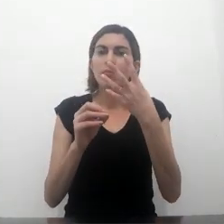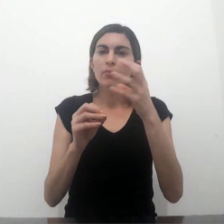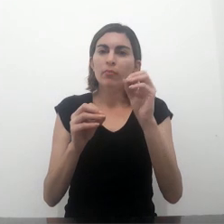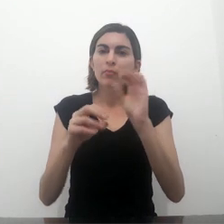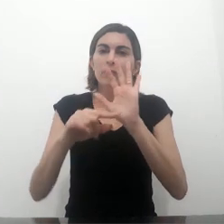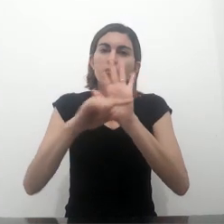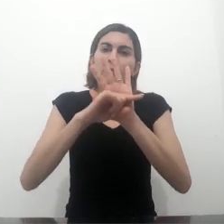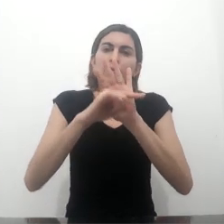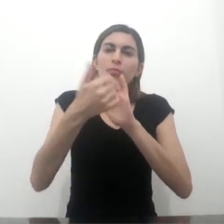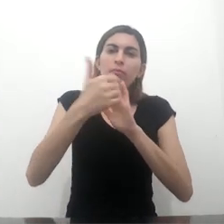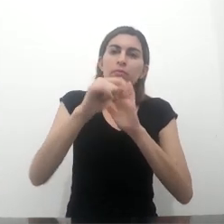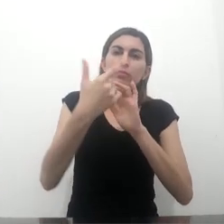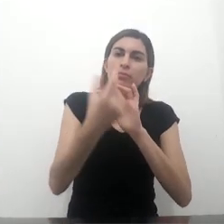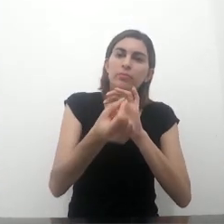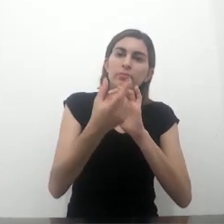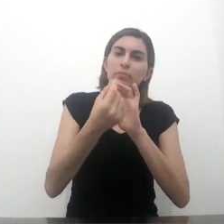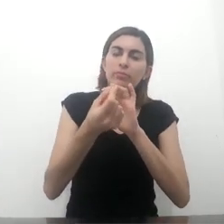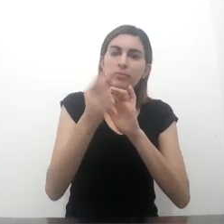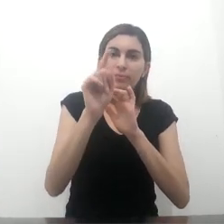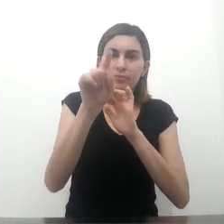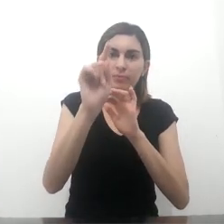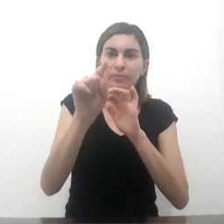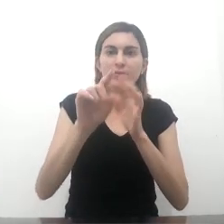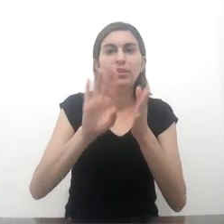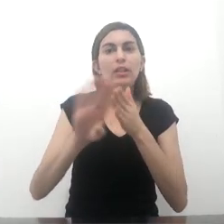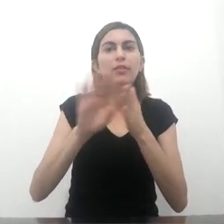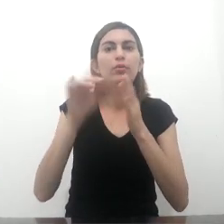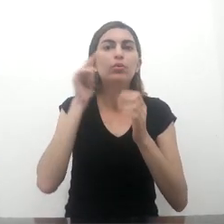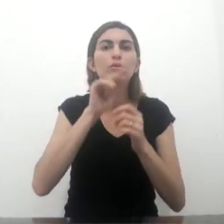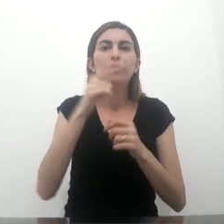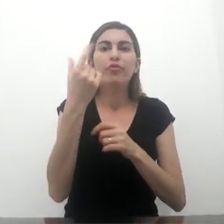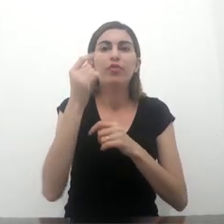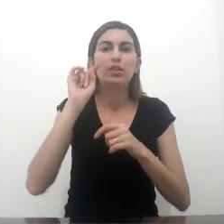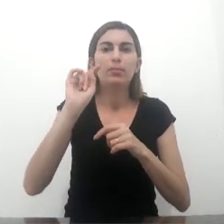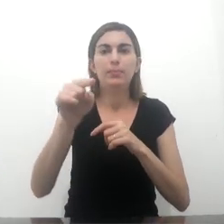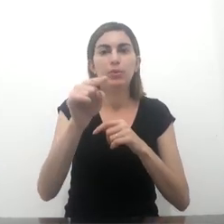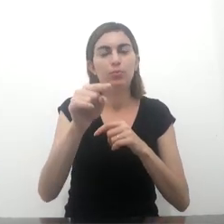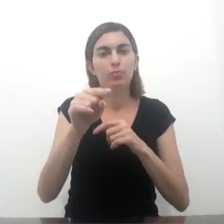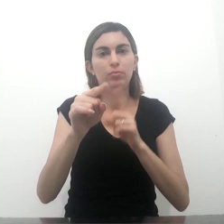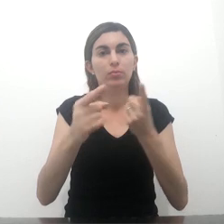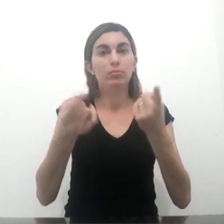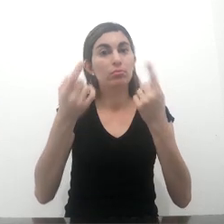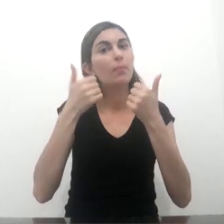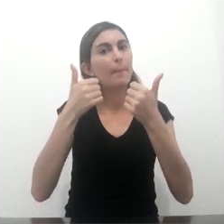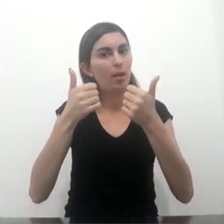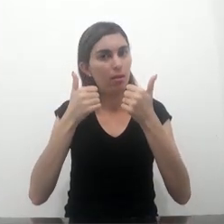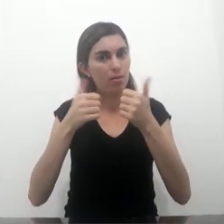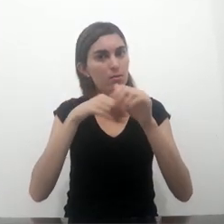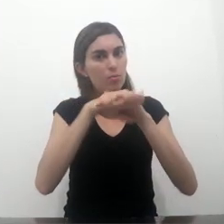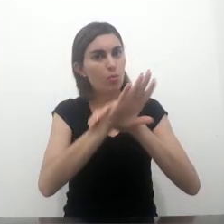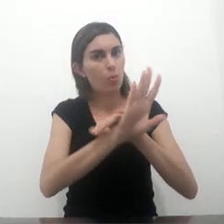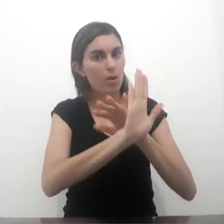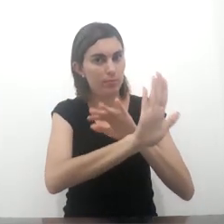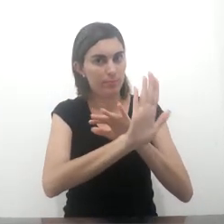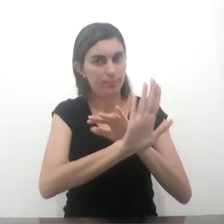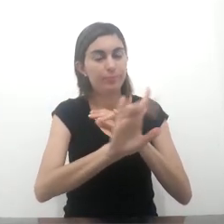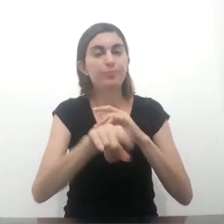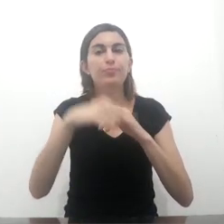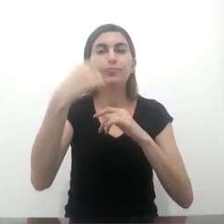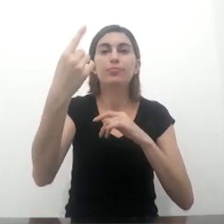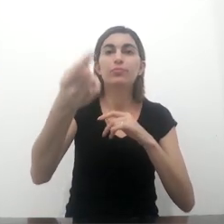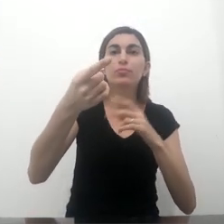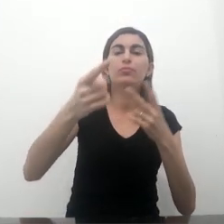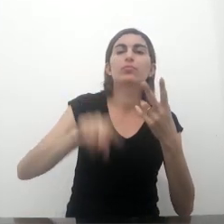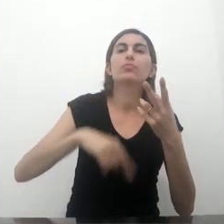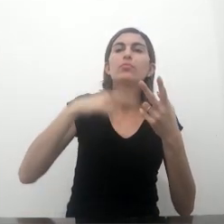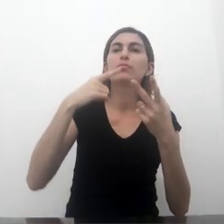140 menos 120. Nessa operação, ele teve um lucro de 20 mil. Beleza, guarda aí. Agora